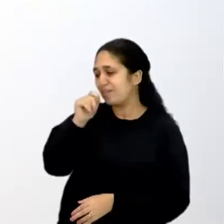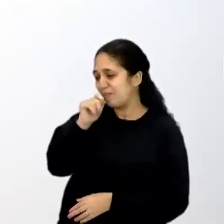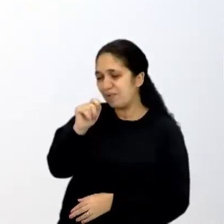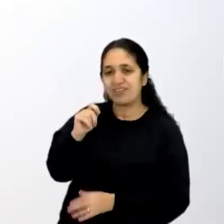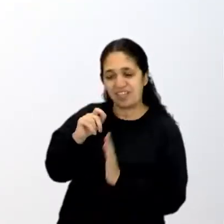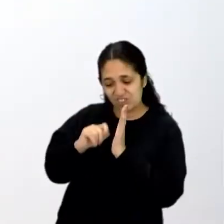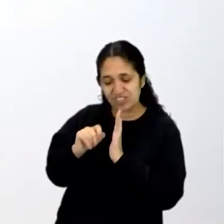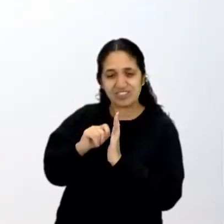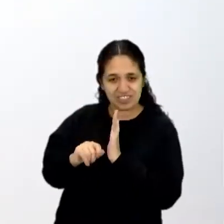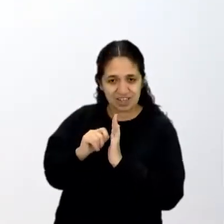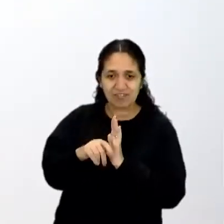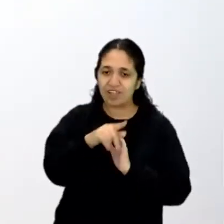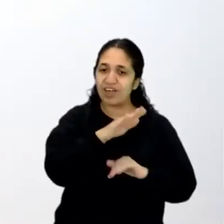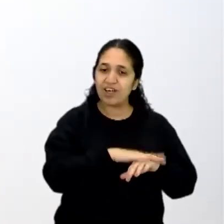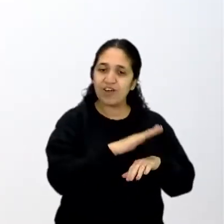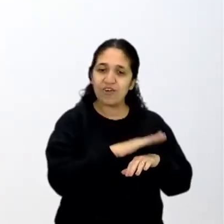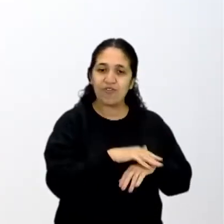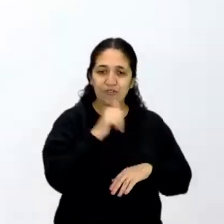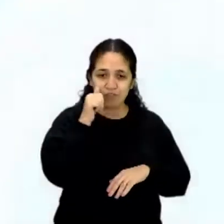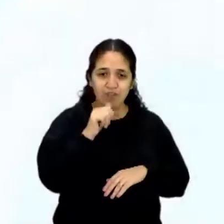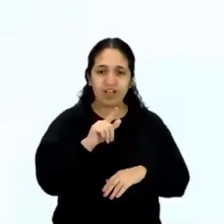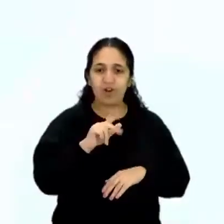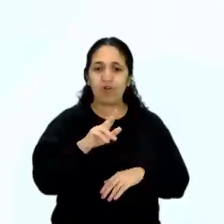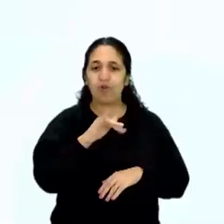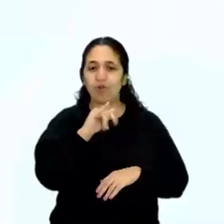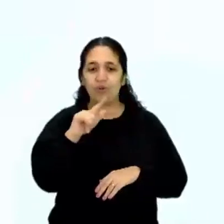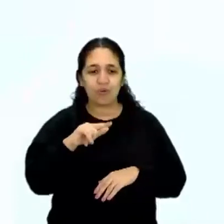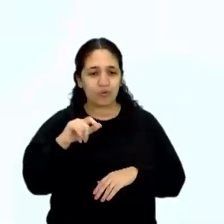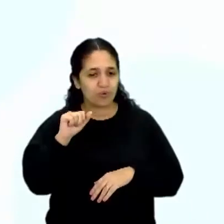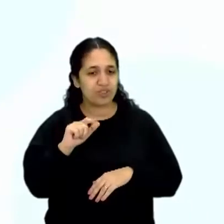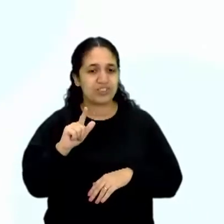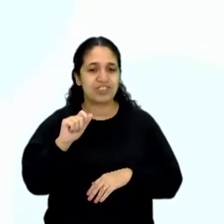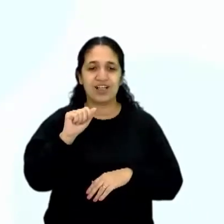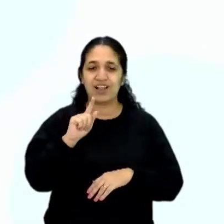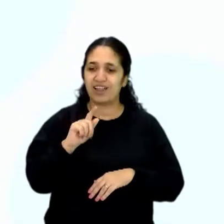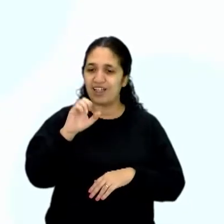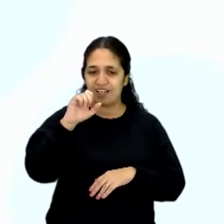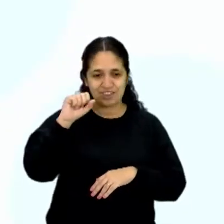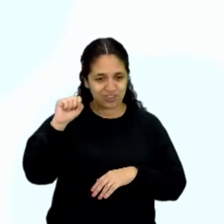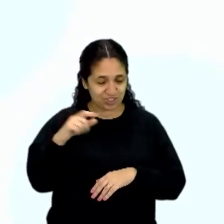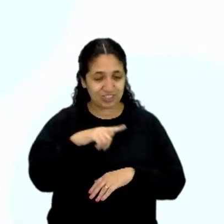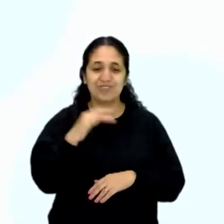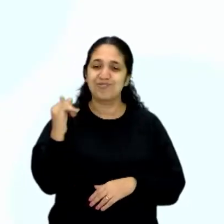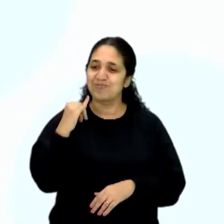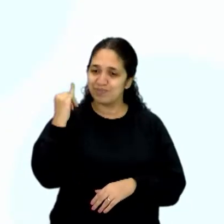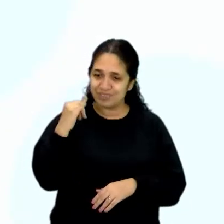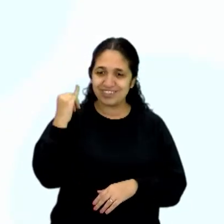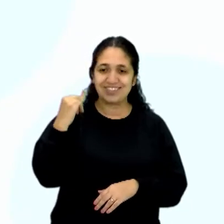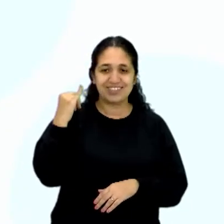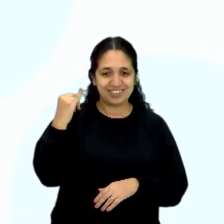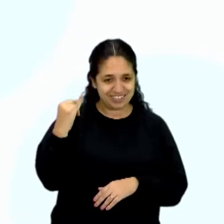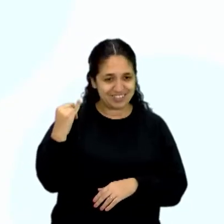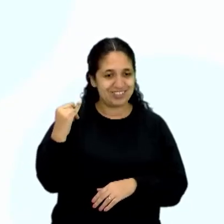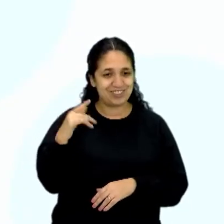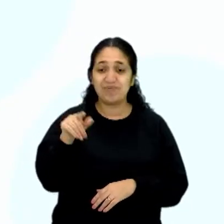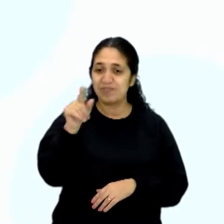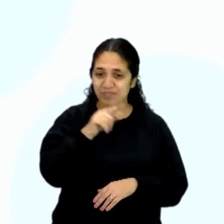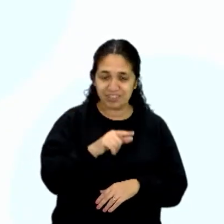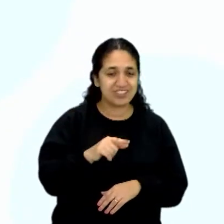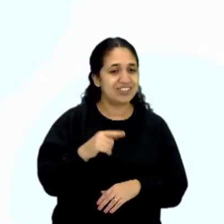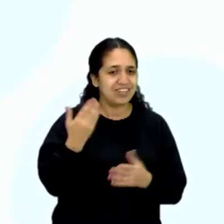quem produziu a reportagem foi a Luísa Lages, tá bom? Isso também é importante aí para